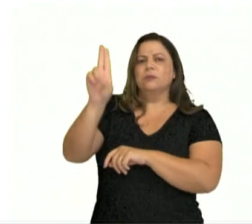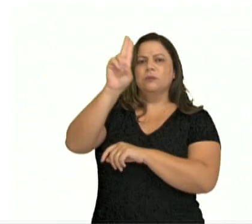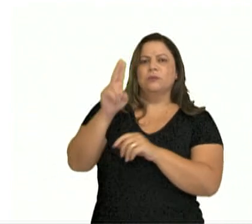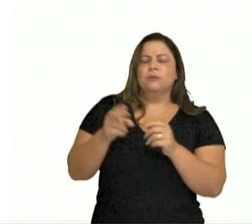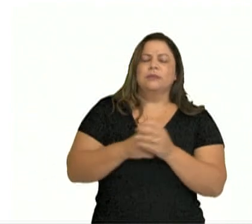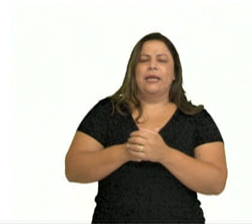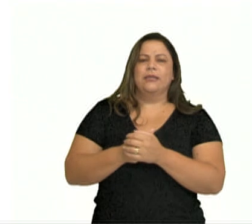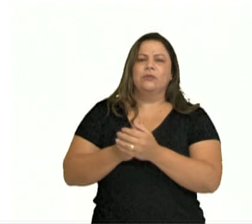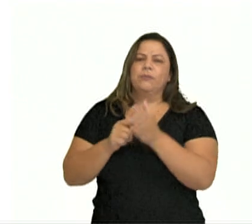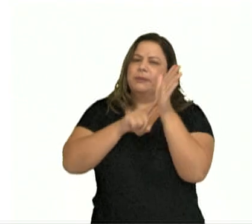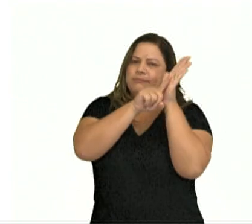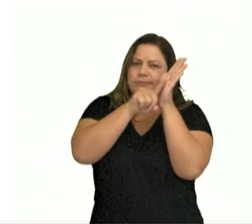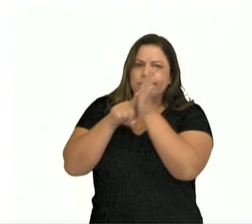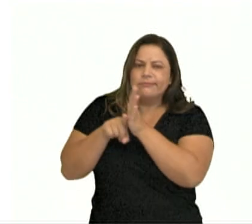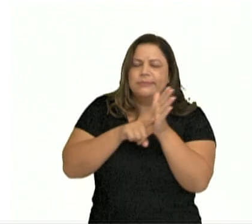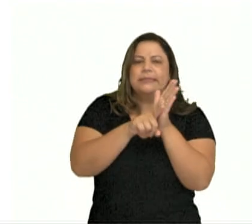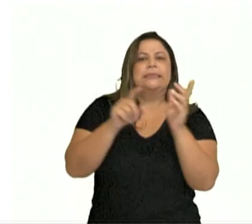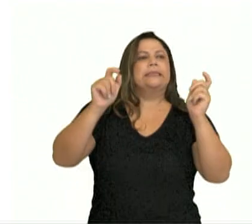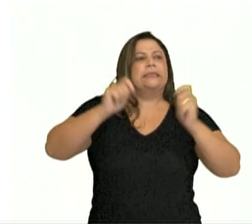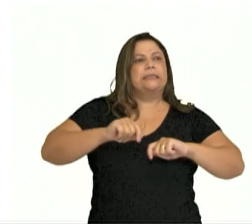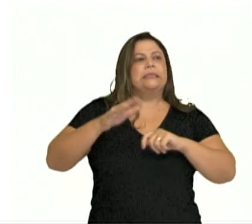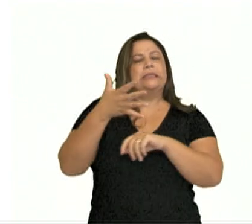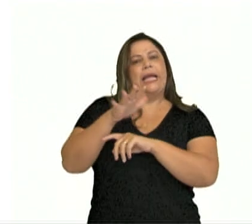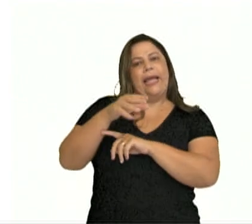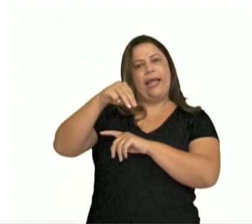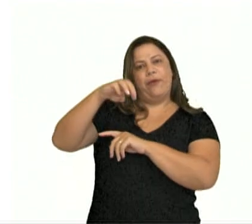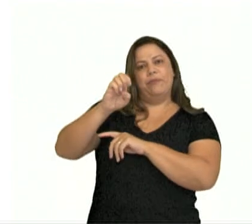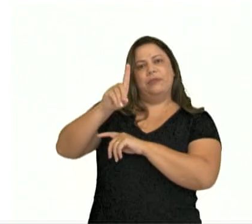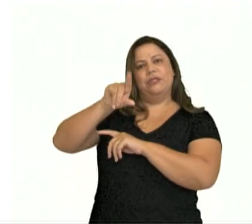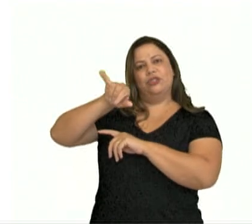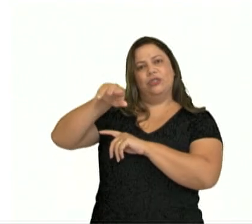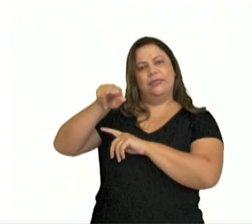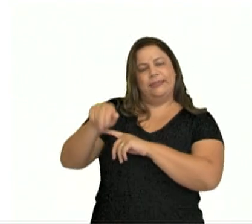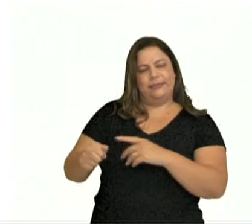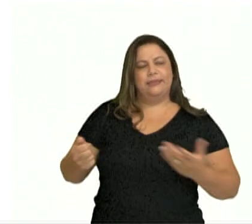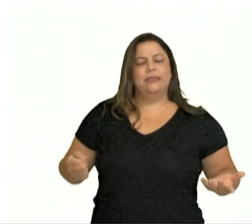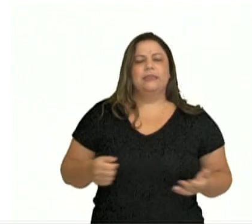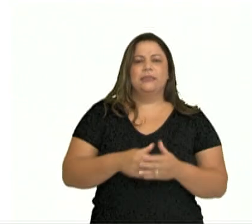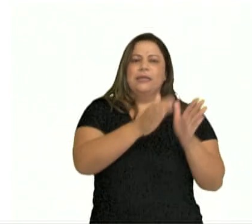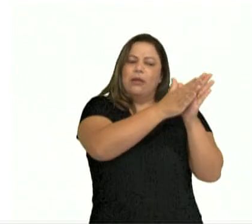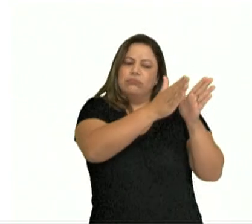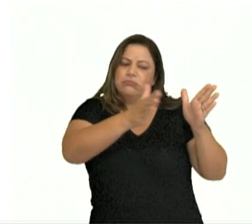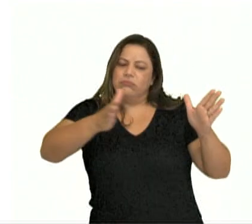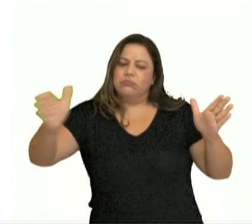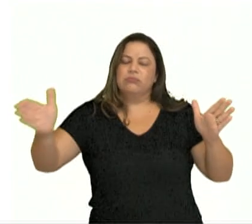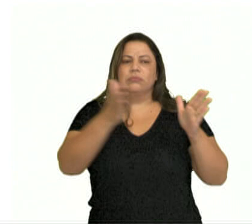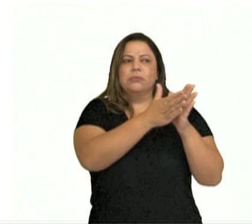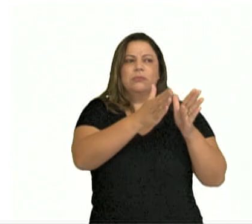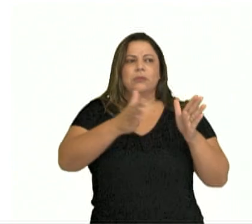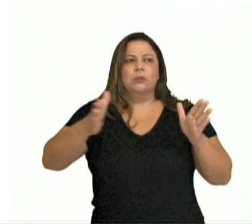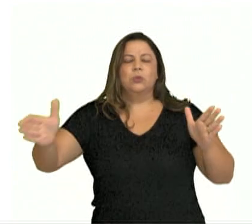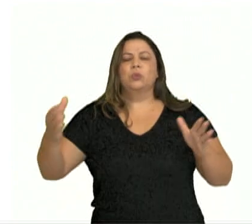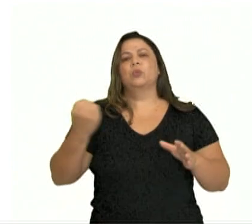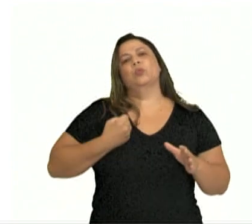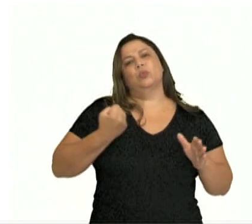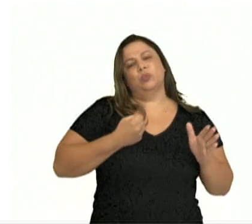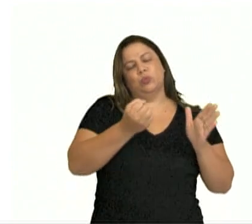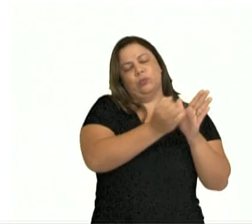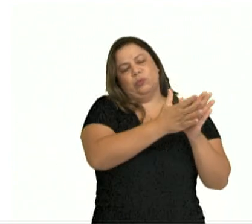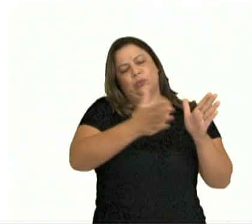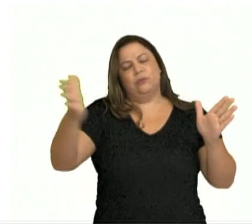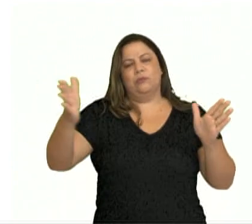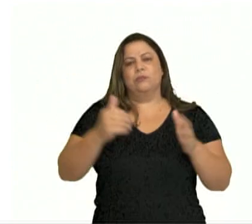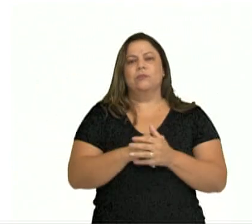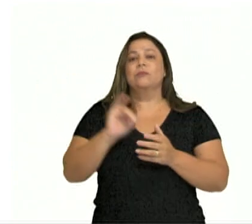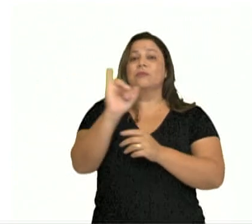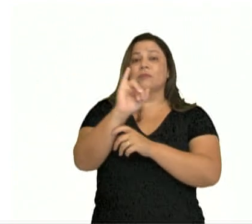é exatamente a mediana. Então, aqui eu tenho uma sequência de dados que ela corresponde a um número ímpar.